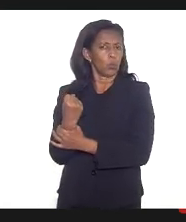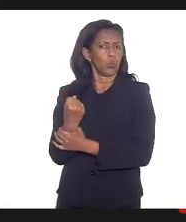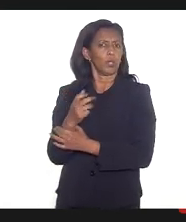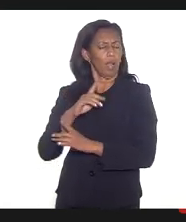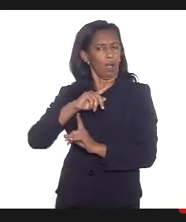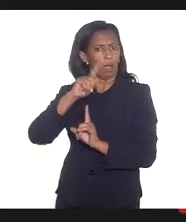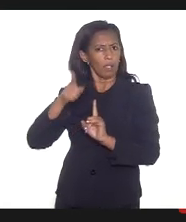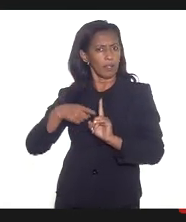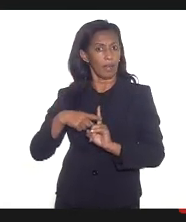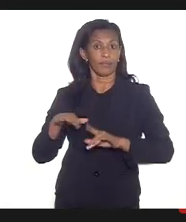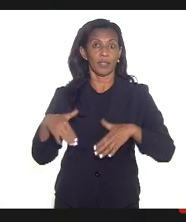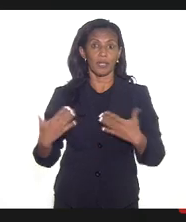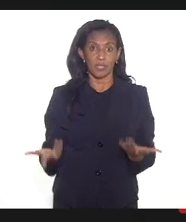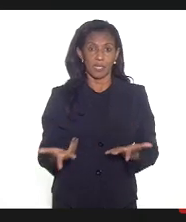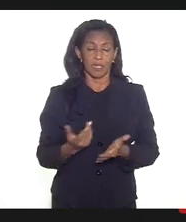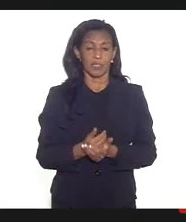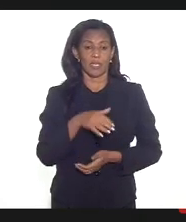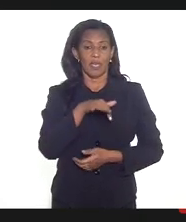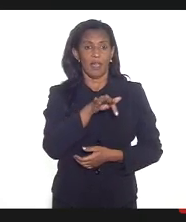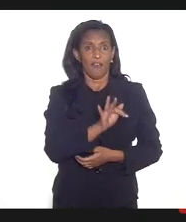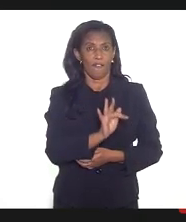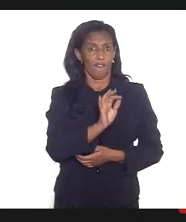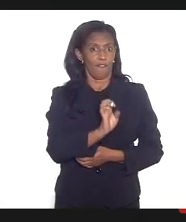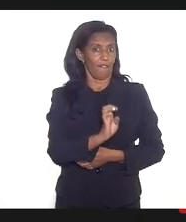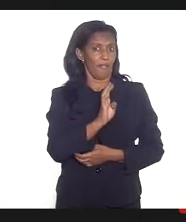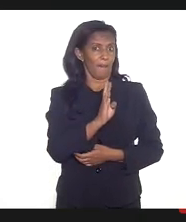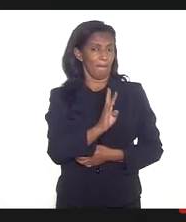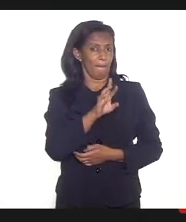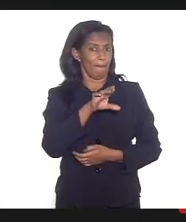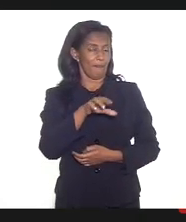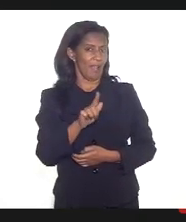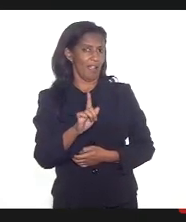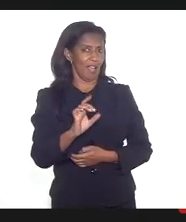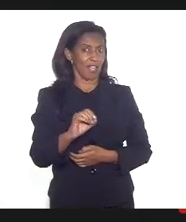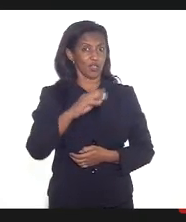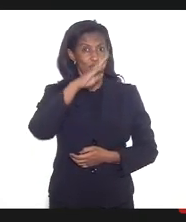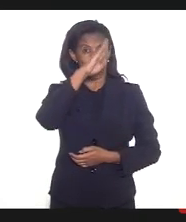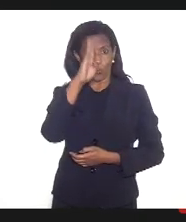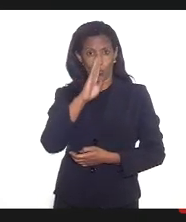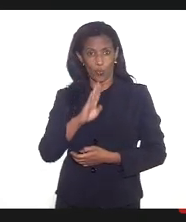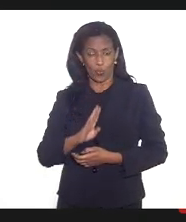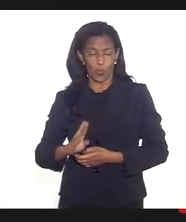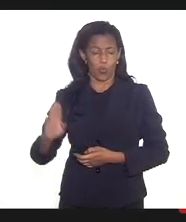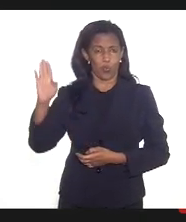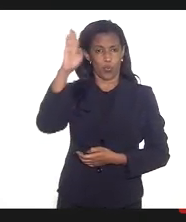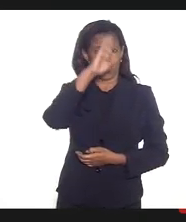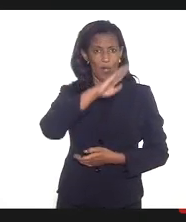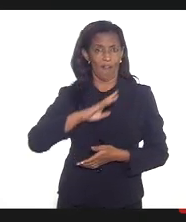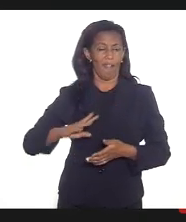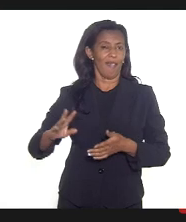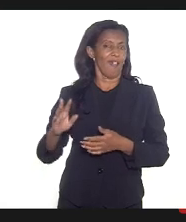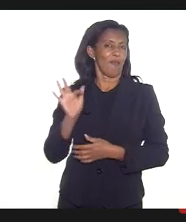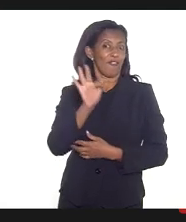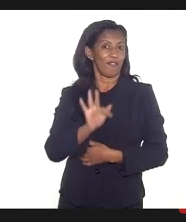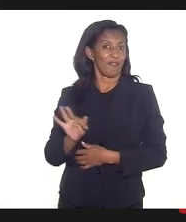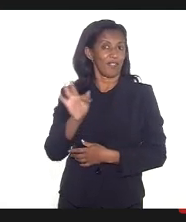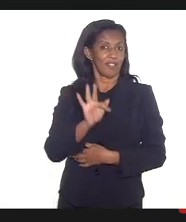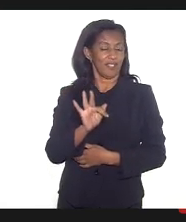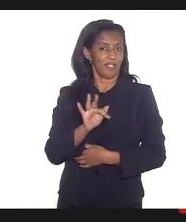Estância assim a febrace porque nossa Federação Brasileira das associações de ginecologia e Obstetrícia